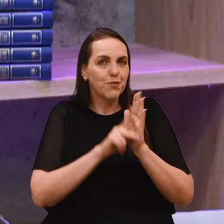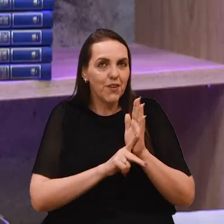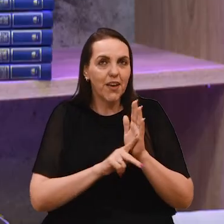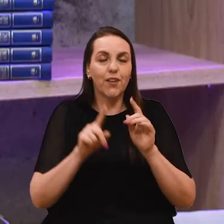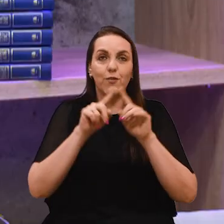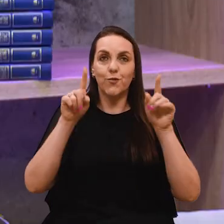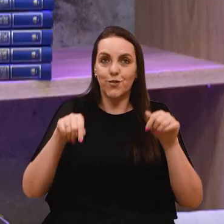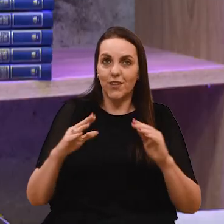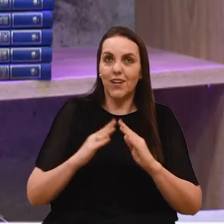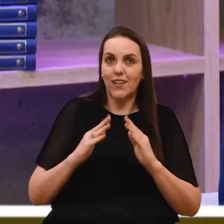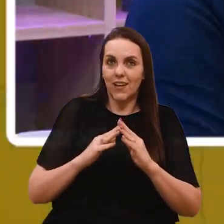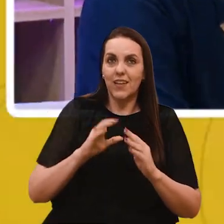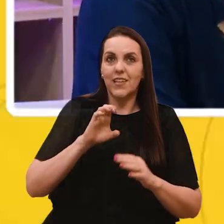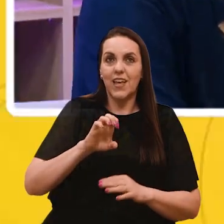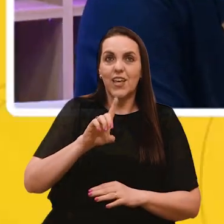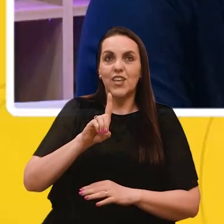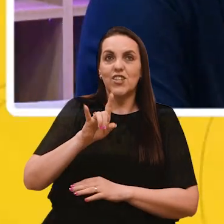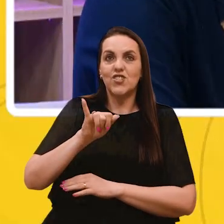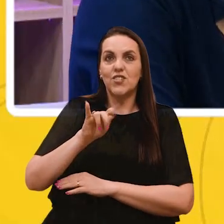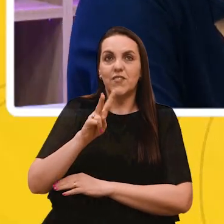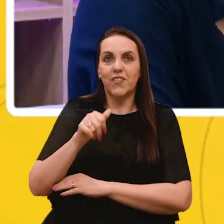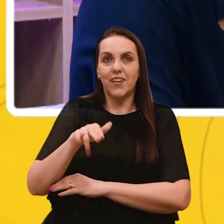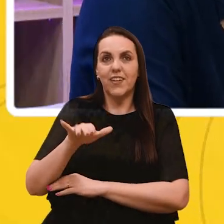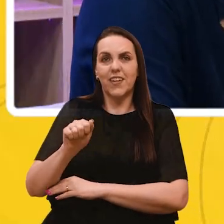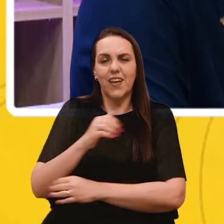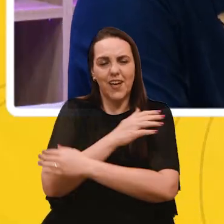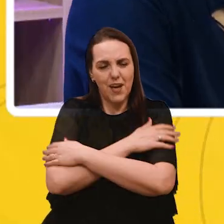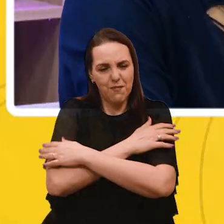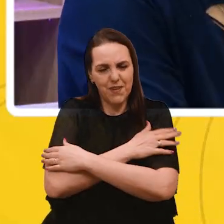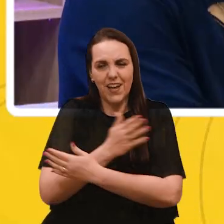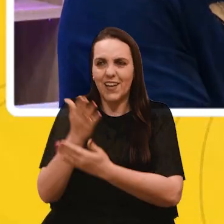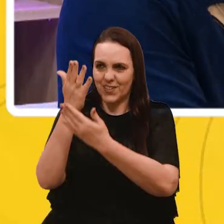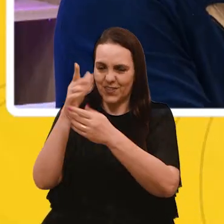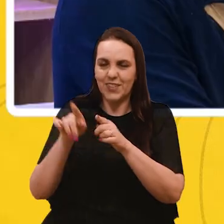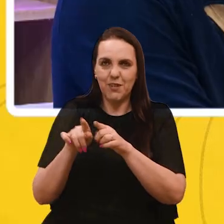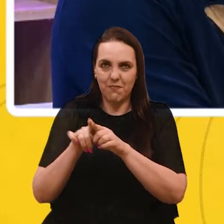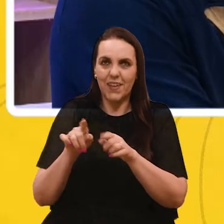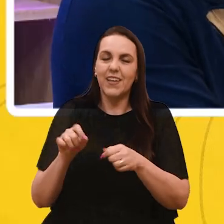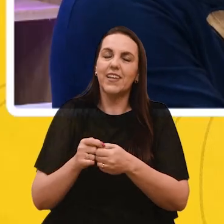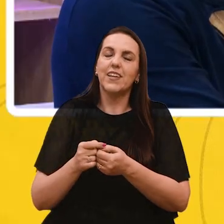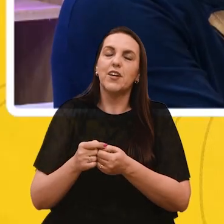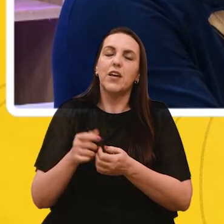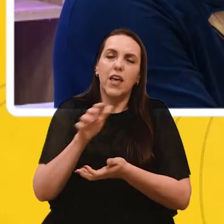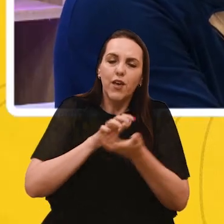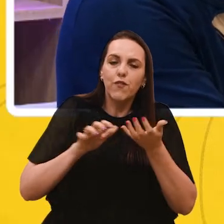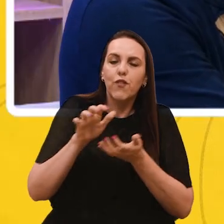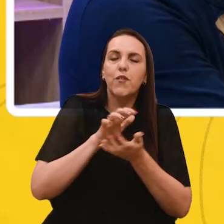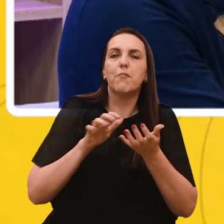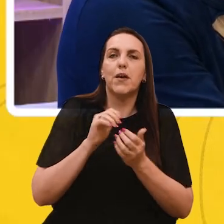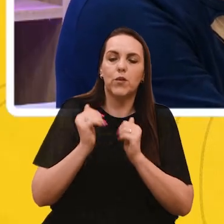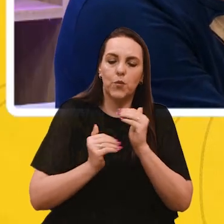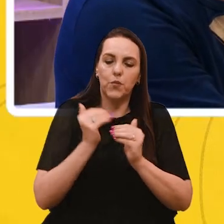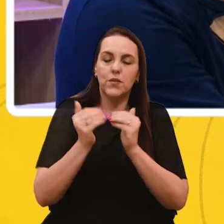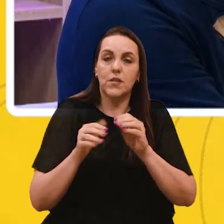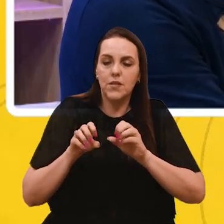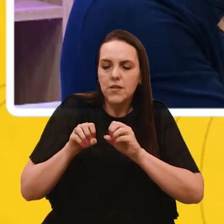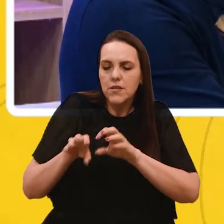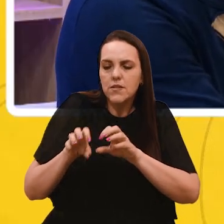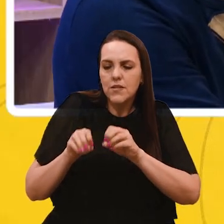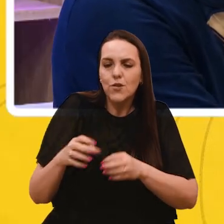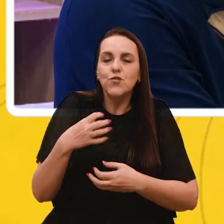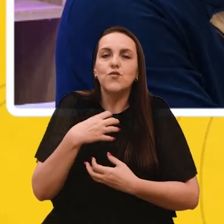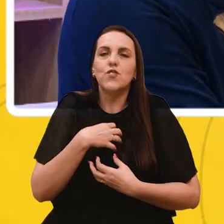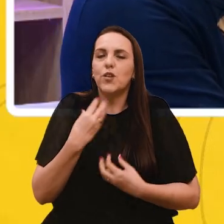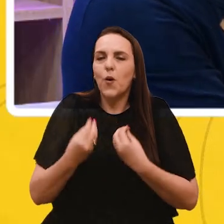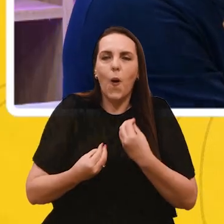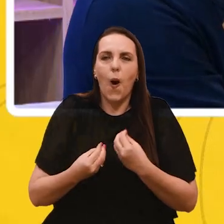envolvido, a Edivânia, né? Isso. Um abraço para ela que está nos assistindo também. E muito envolvido nesse processo também de ensinar como se faz um